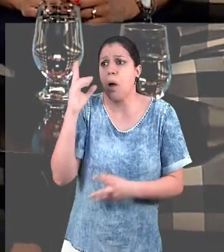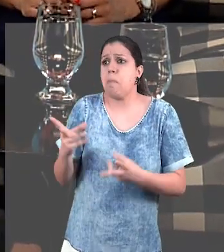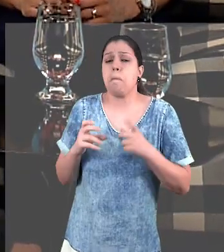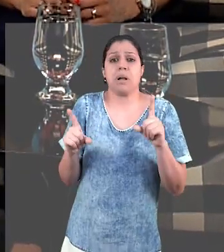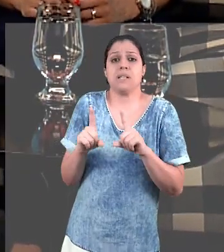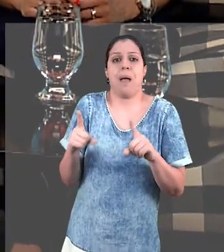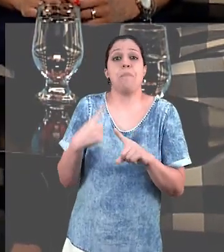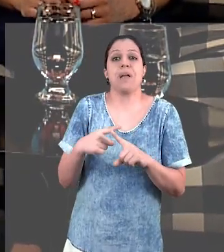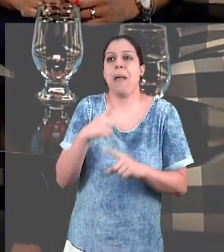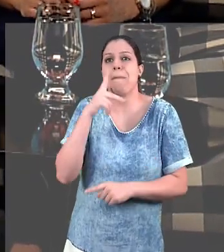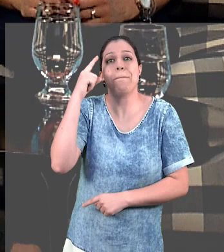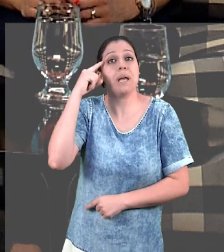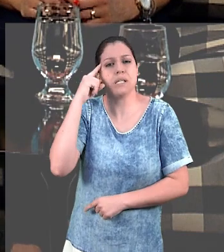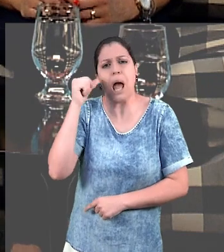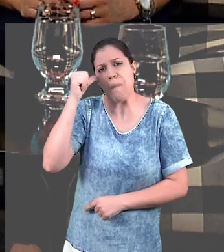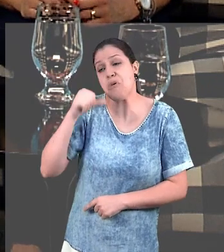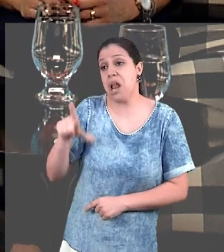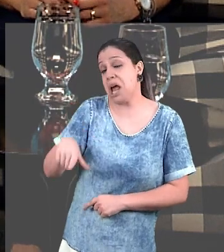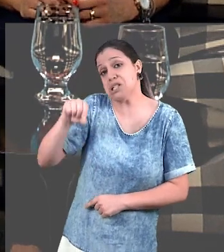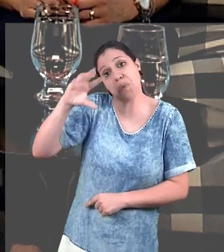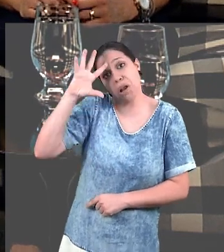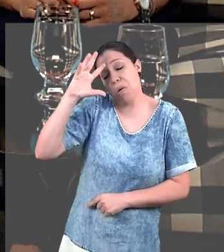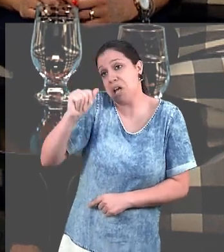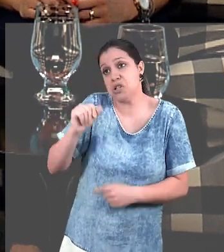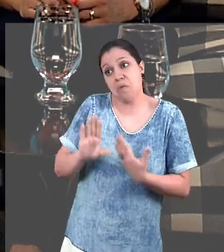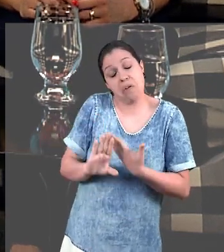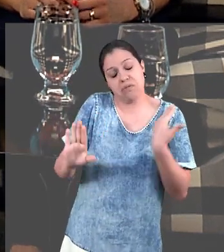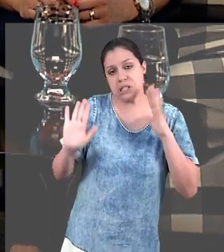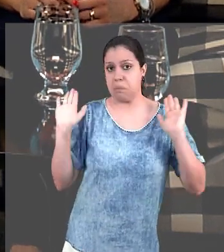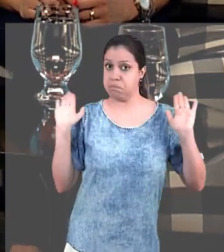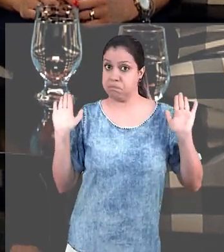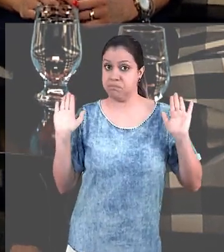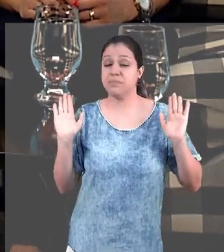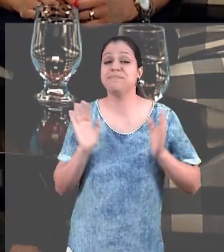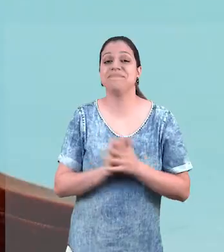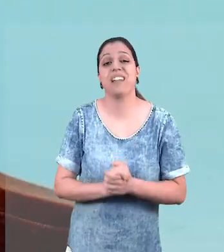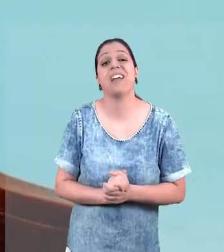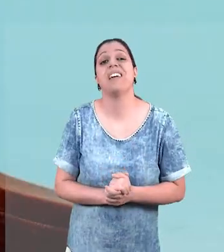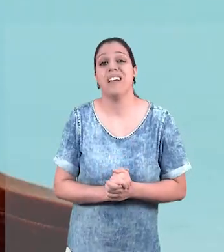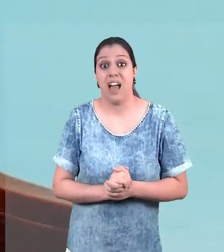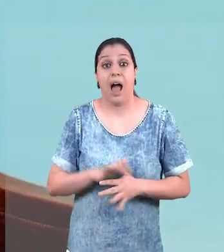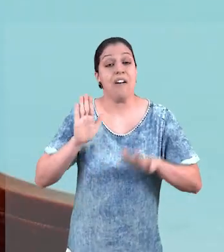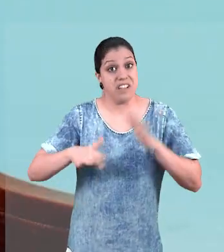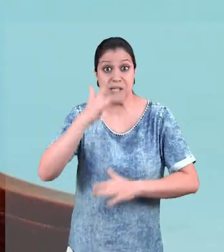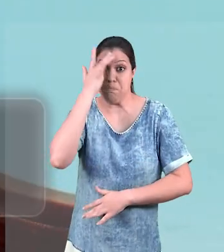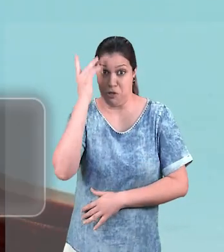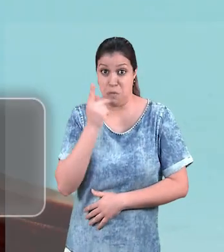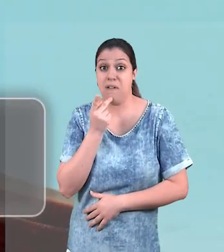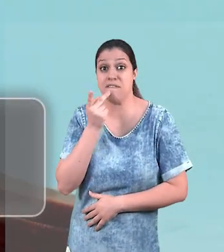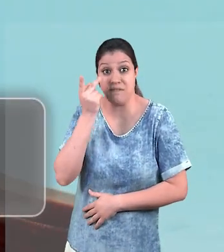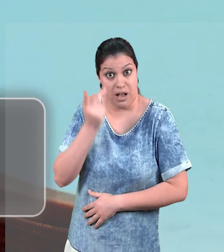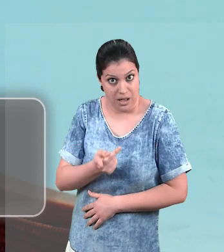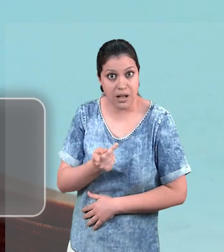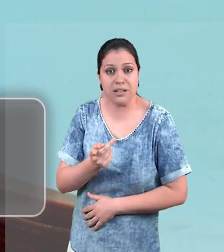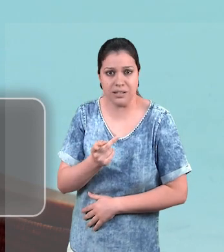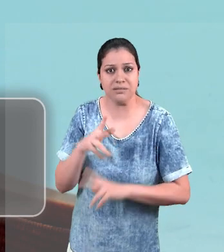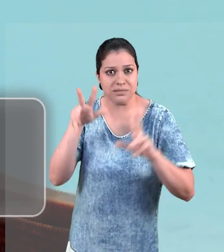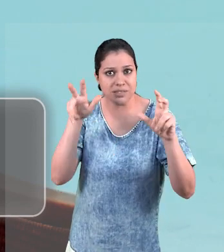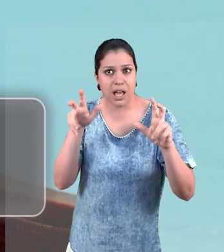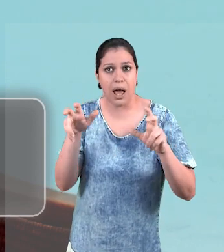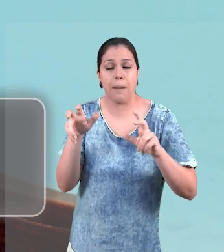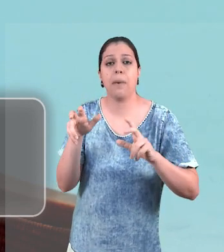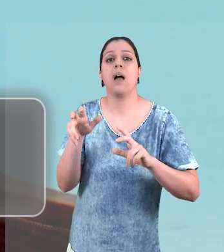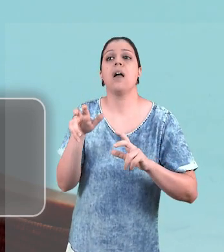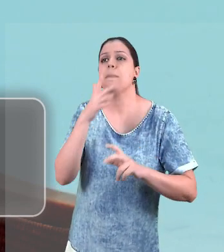percebem porque é como se fosse uma opção da mulher ela se isolar. Como eu escuto muitas pessoas falando a